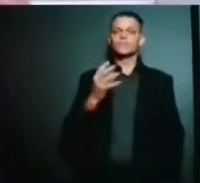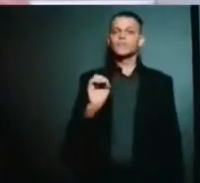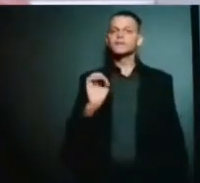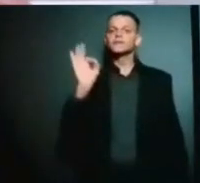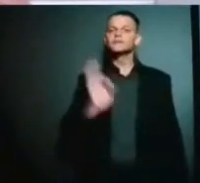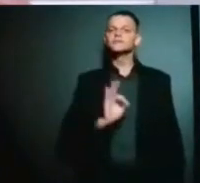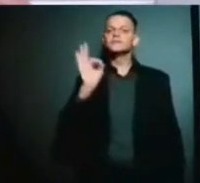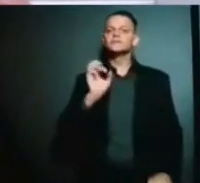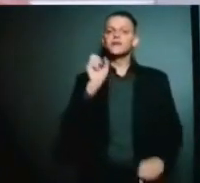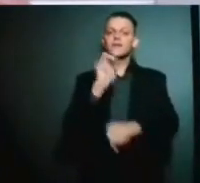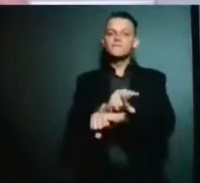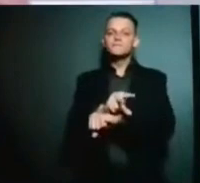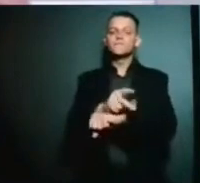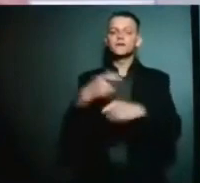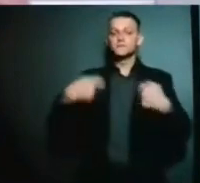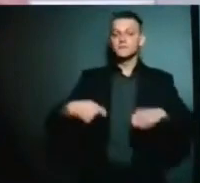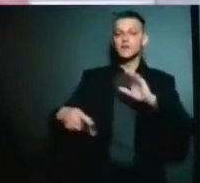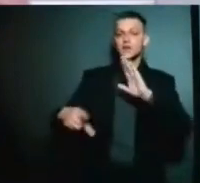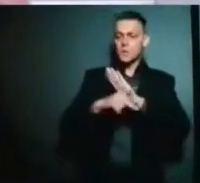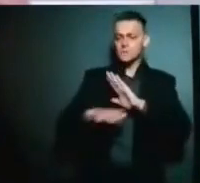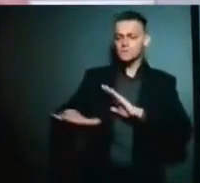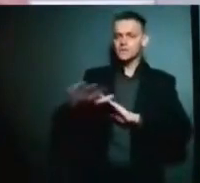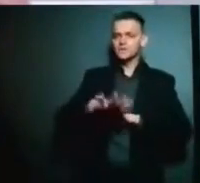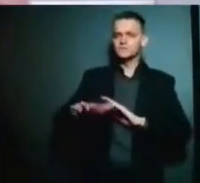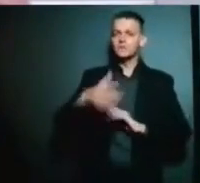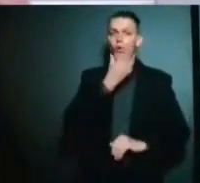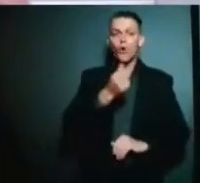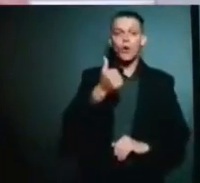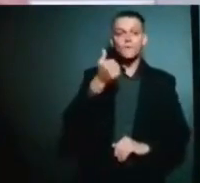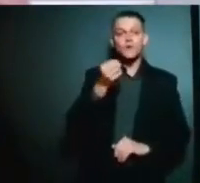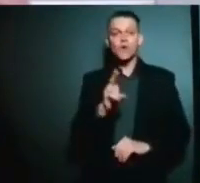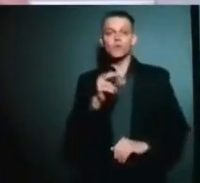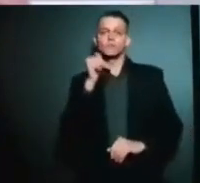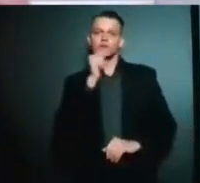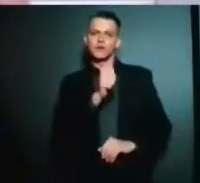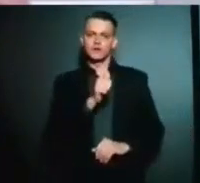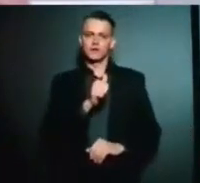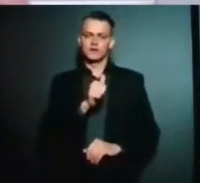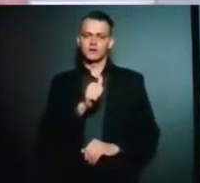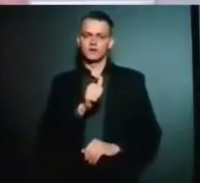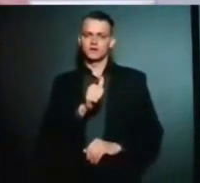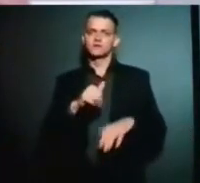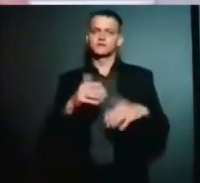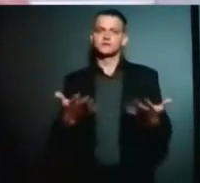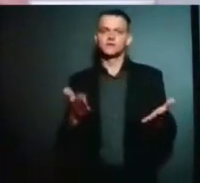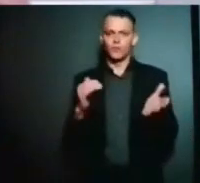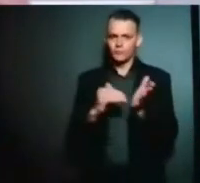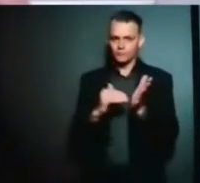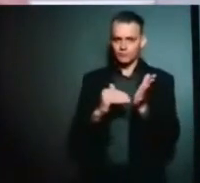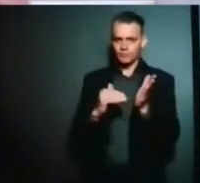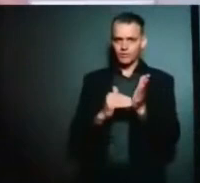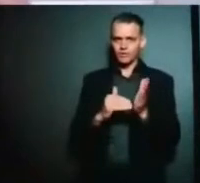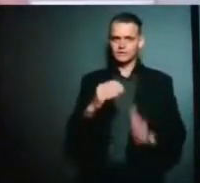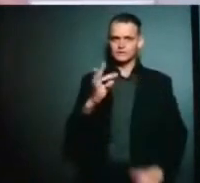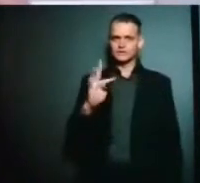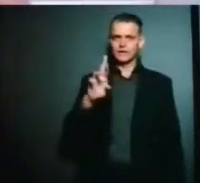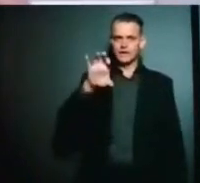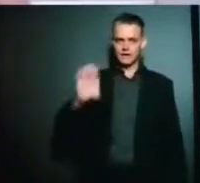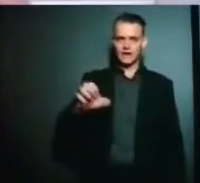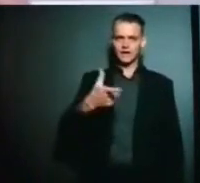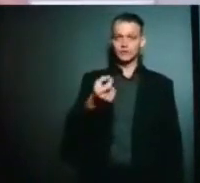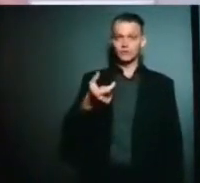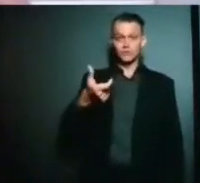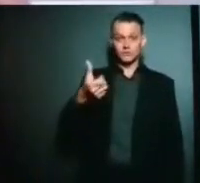30% das vagas tem que ser reservadas para um dos sexos, ou homem ou mulher. No último parecer do TRE, em